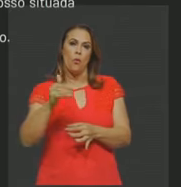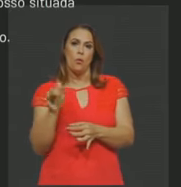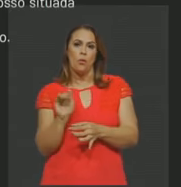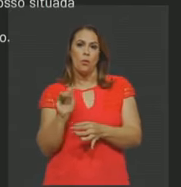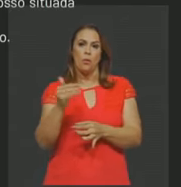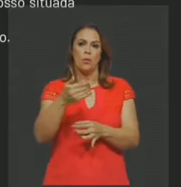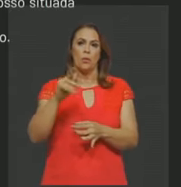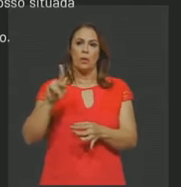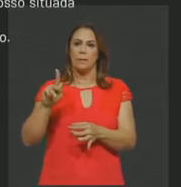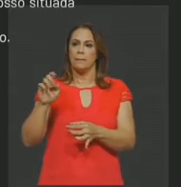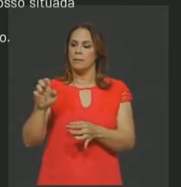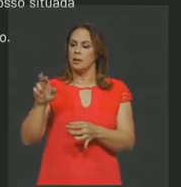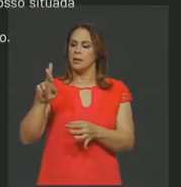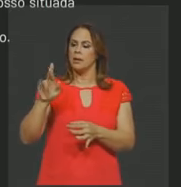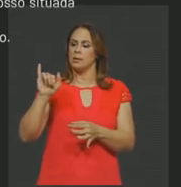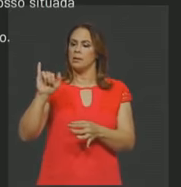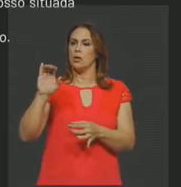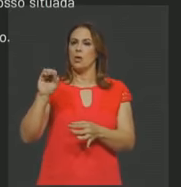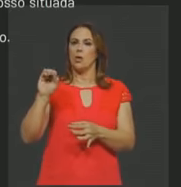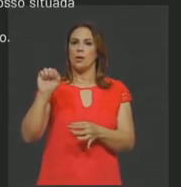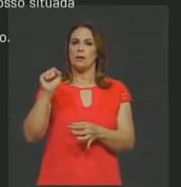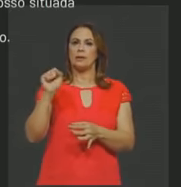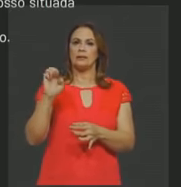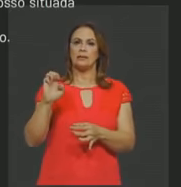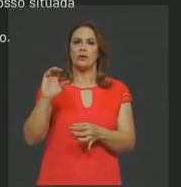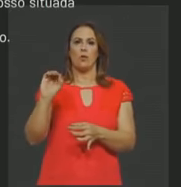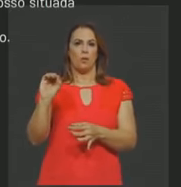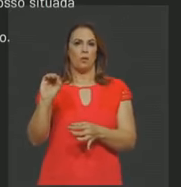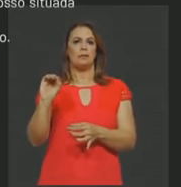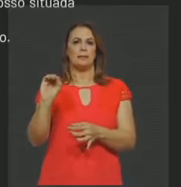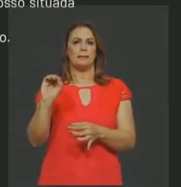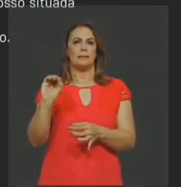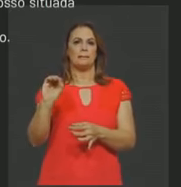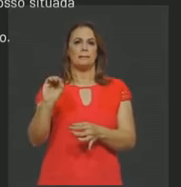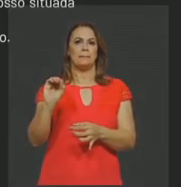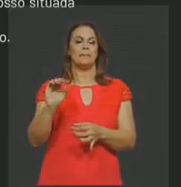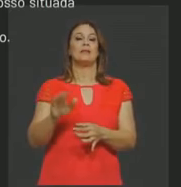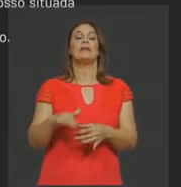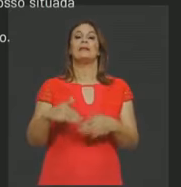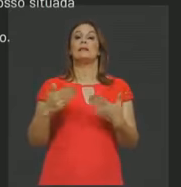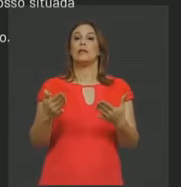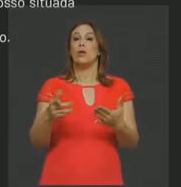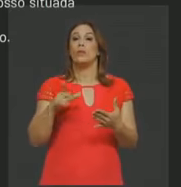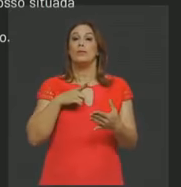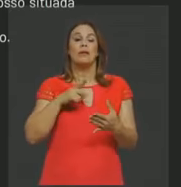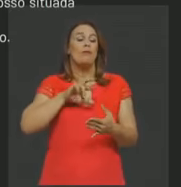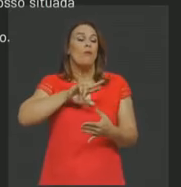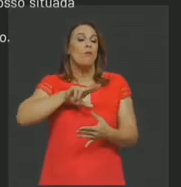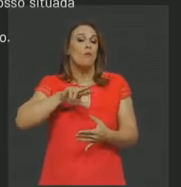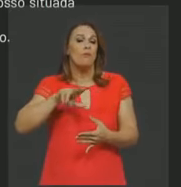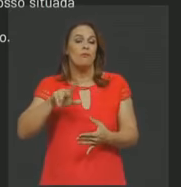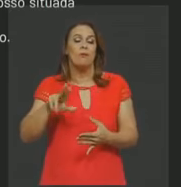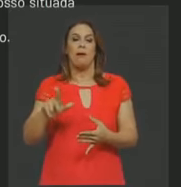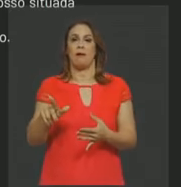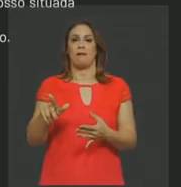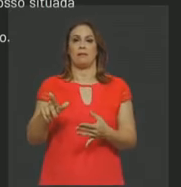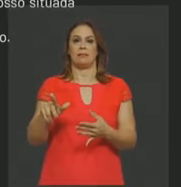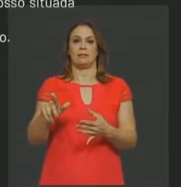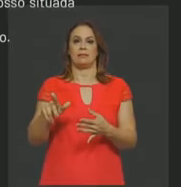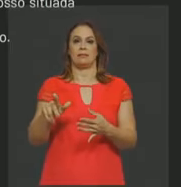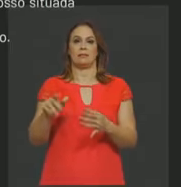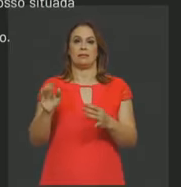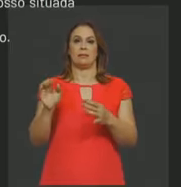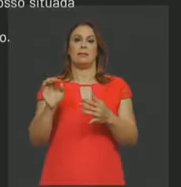que o osso, o tecido ósseo, ele é formado de vários tecidos. Por exemplo, vasos sanguíneos,